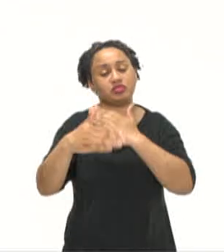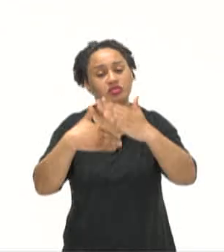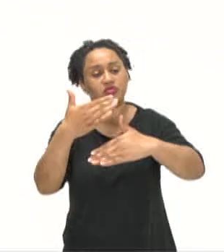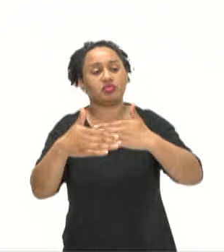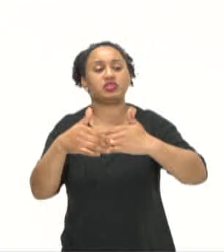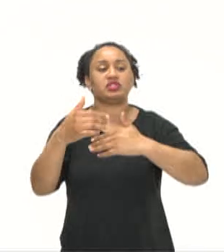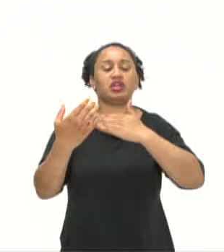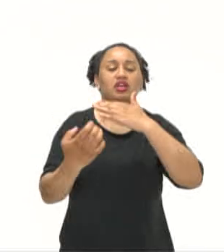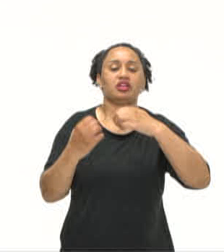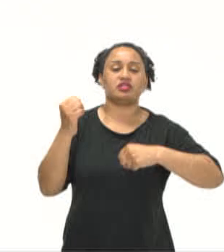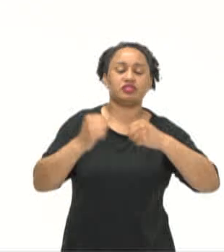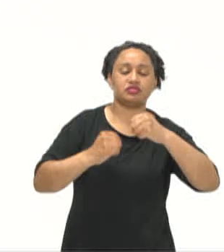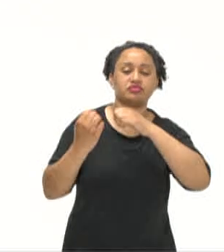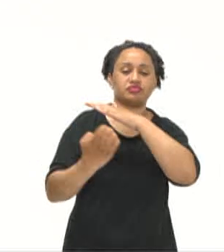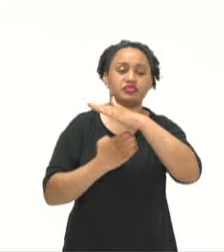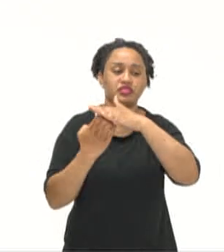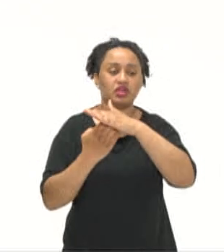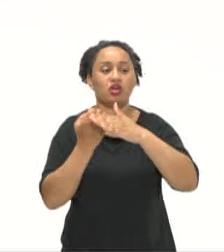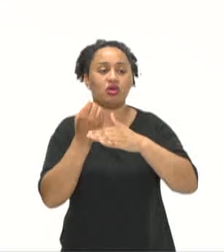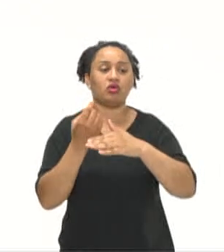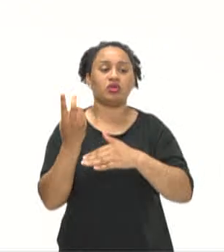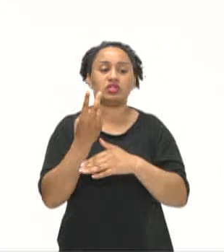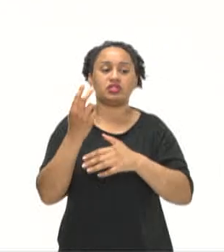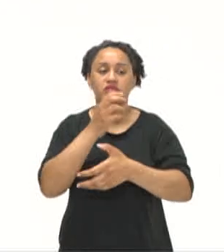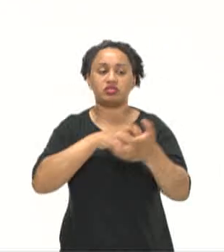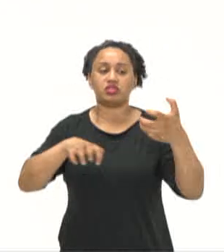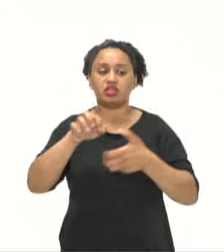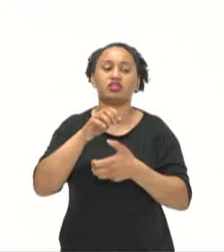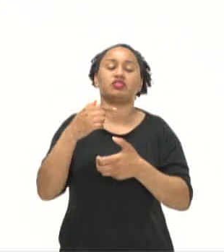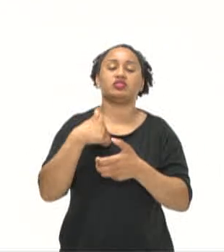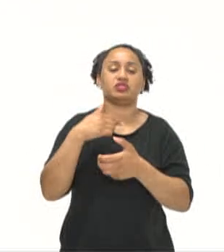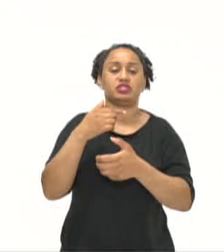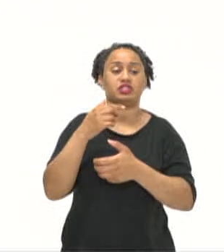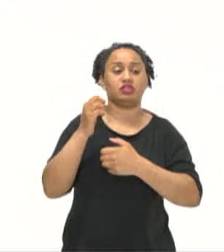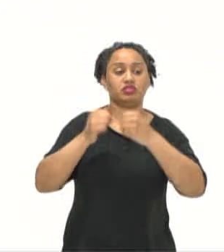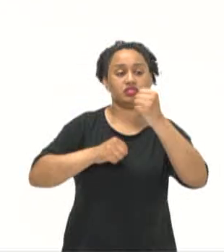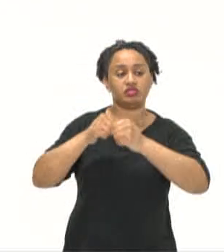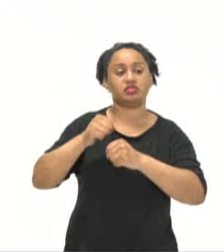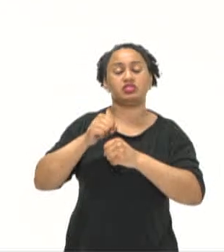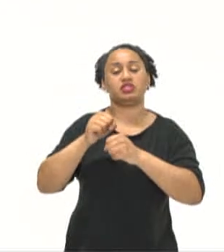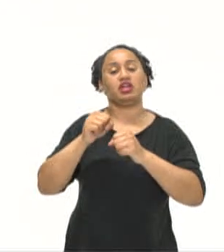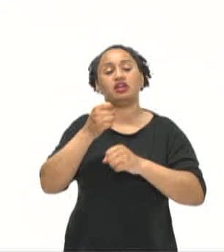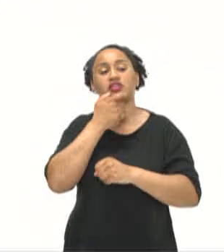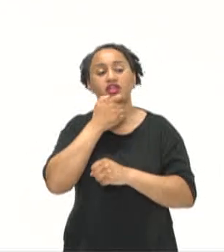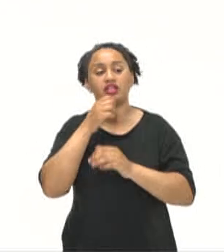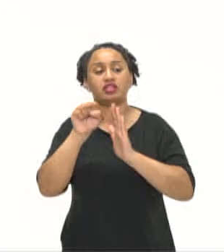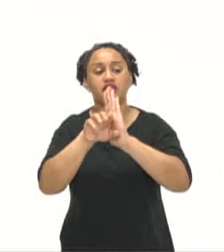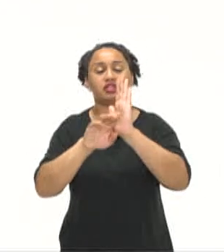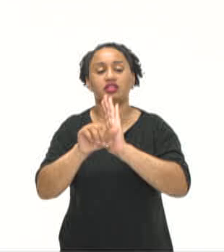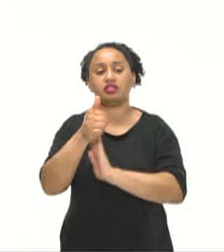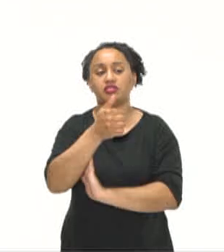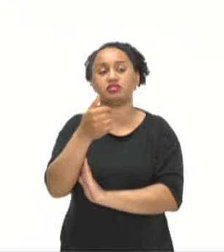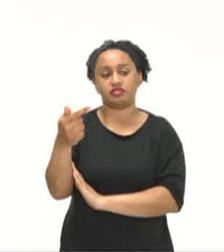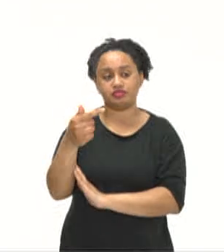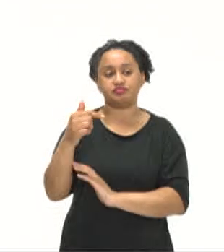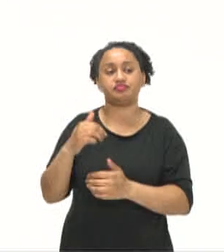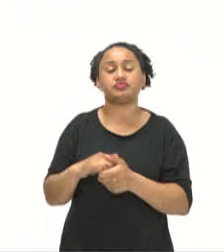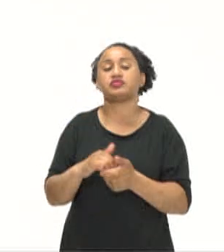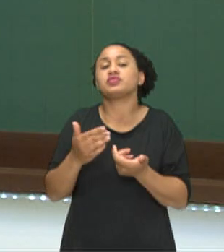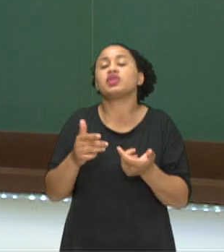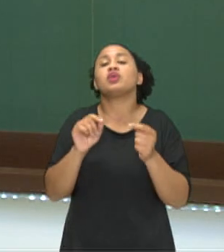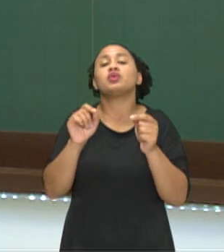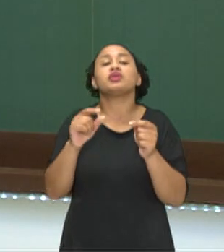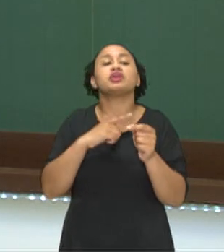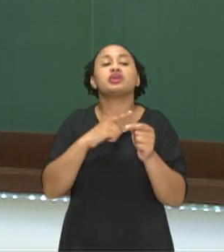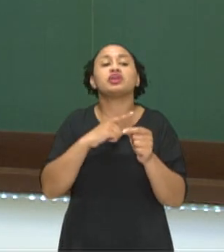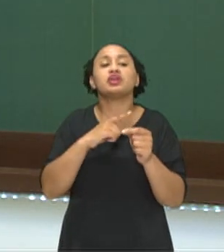de industrialização com a segunda revolução industrial na Inglaterra no século XVII. Então, o que a gente vai